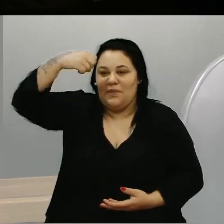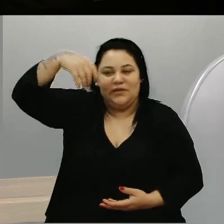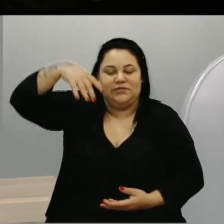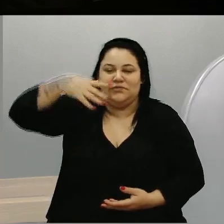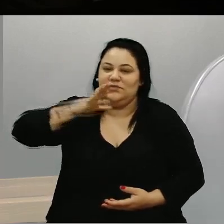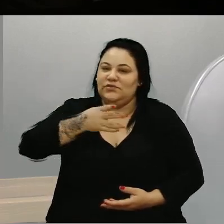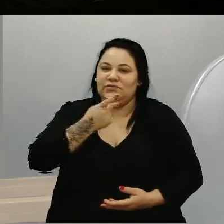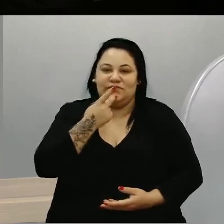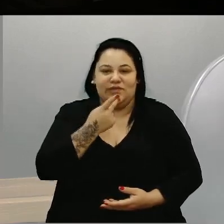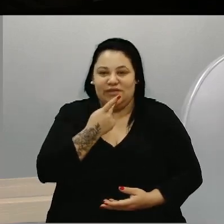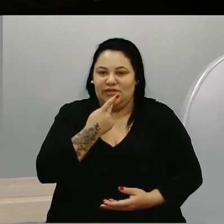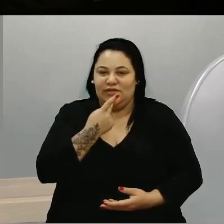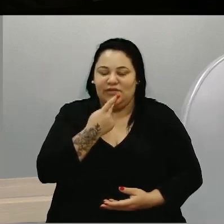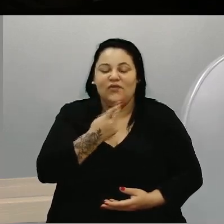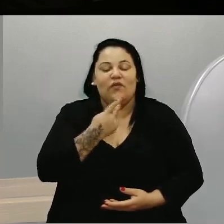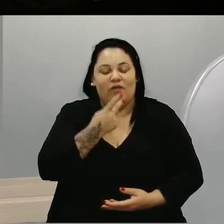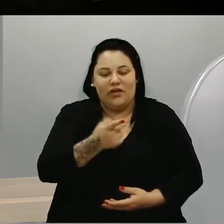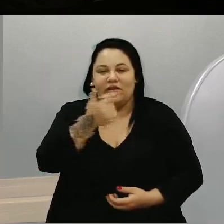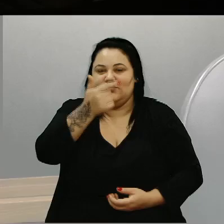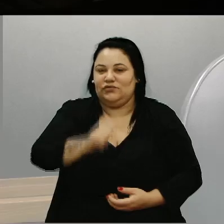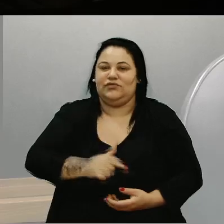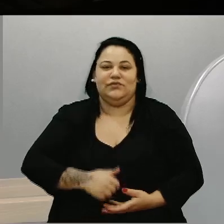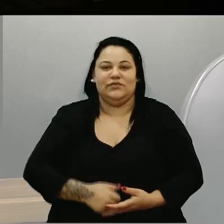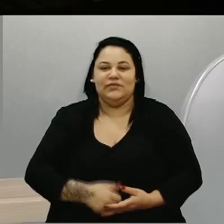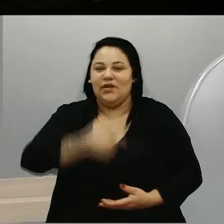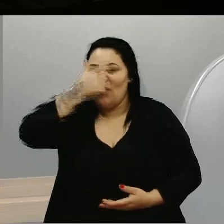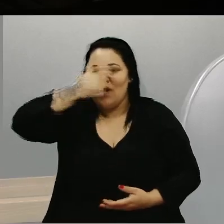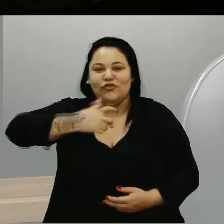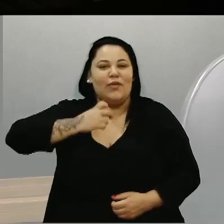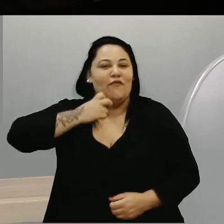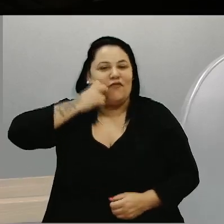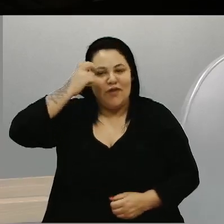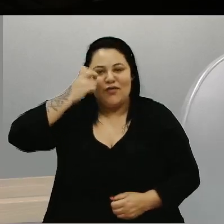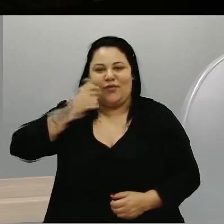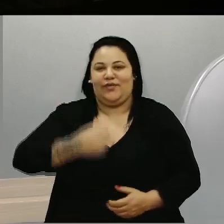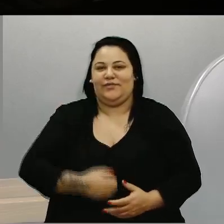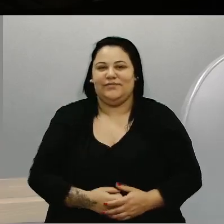aqui, vou falar novamente, eu acho vergonhoso